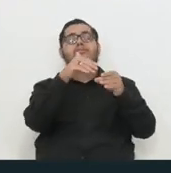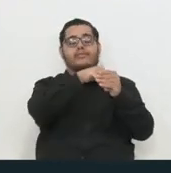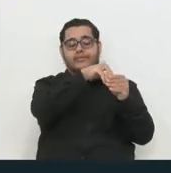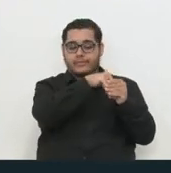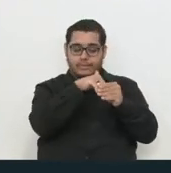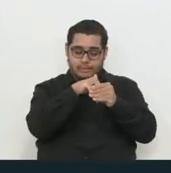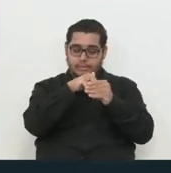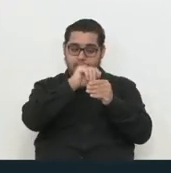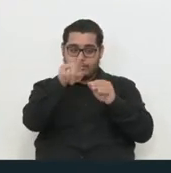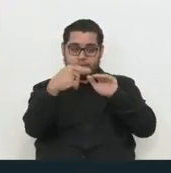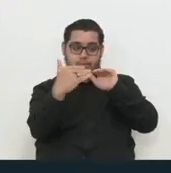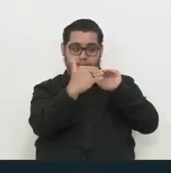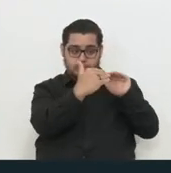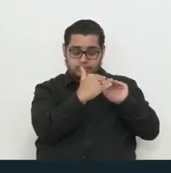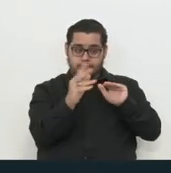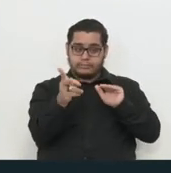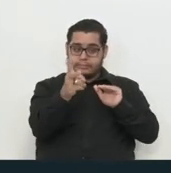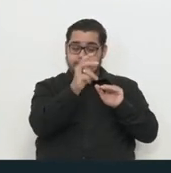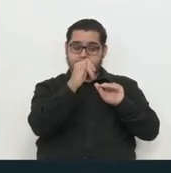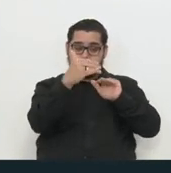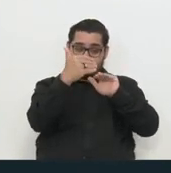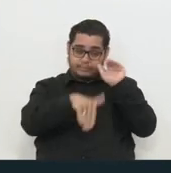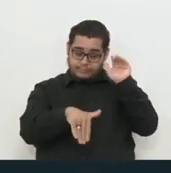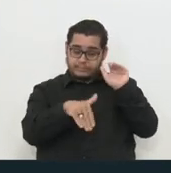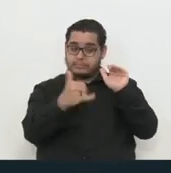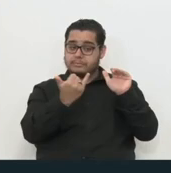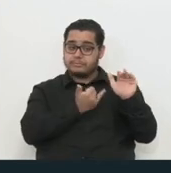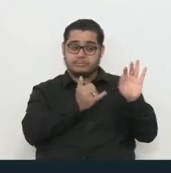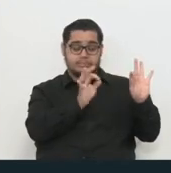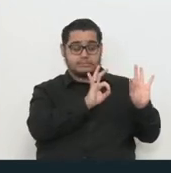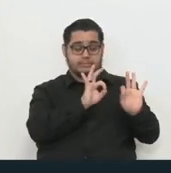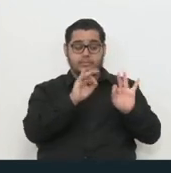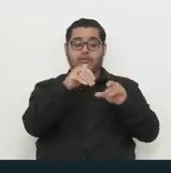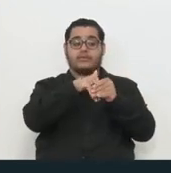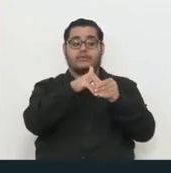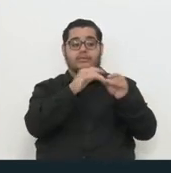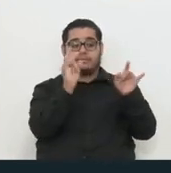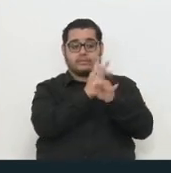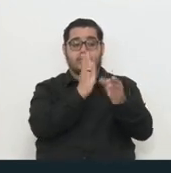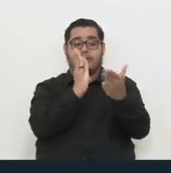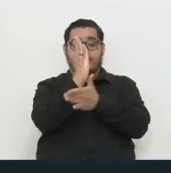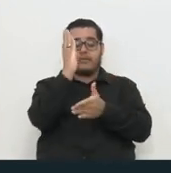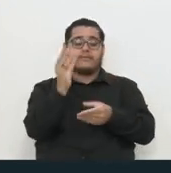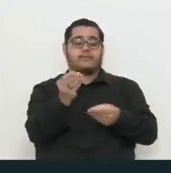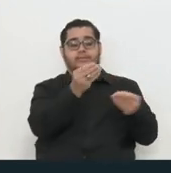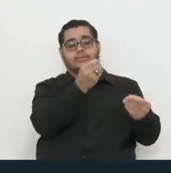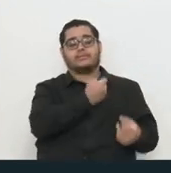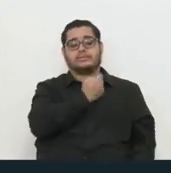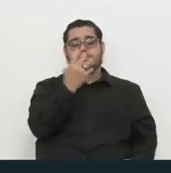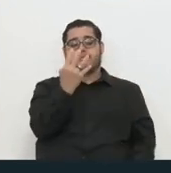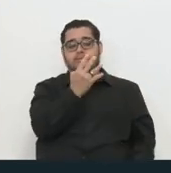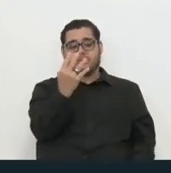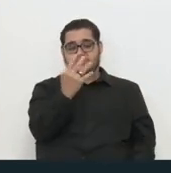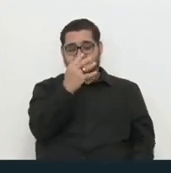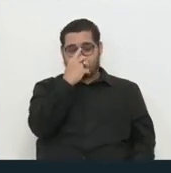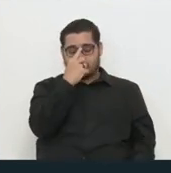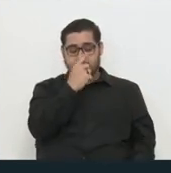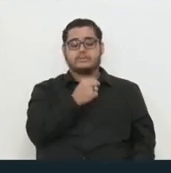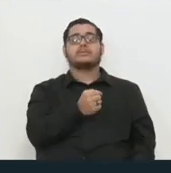favoráveis Como estão os contrário se manifestem encerrado a votação aprovado em caminhos 44 44